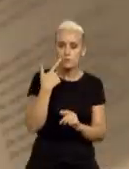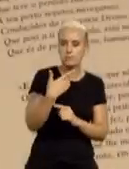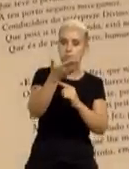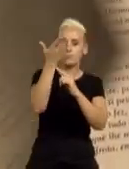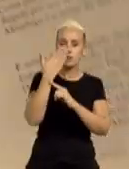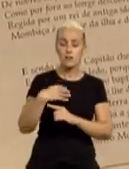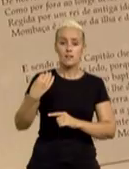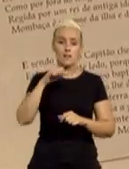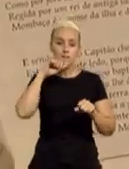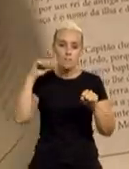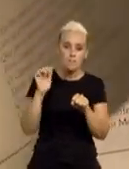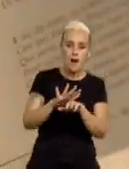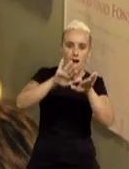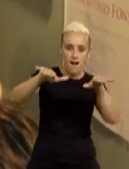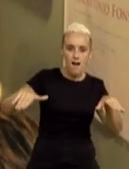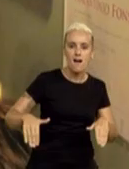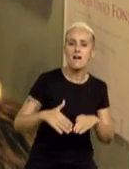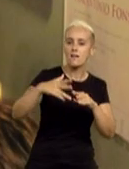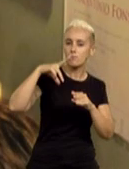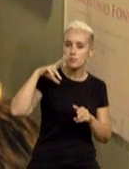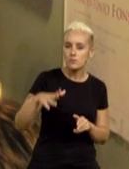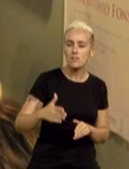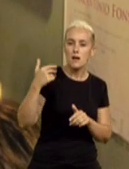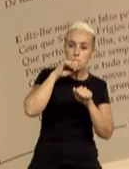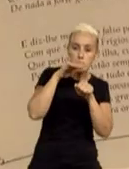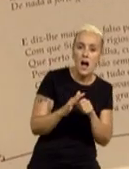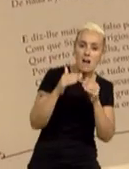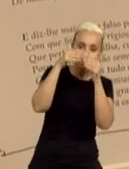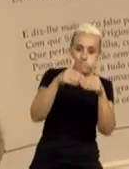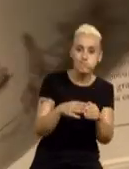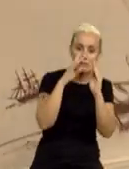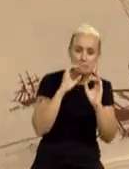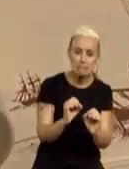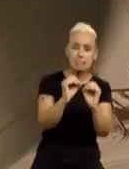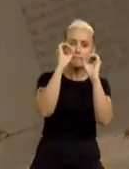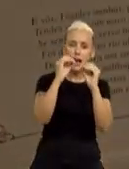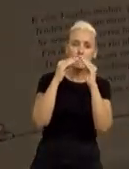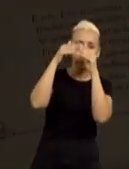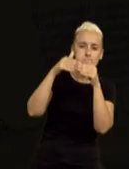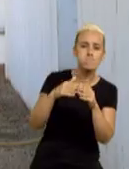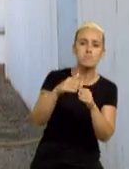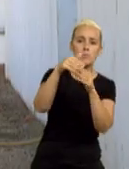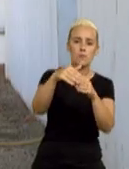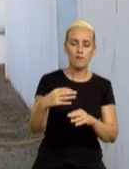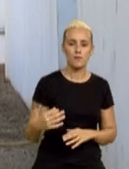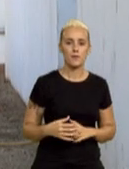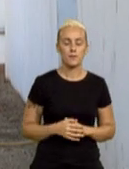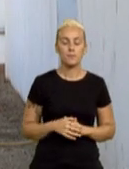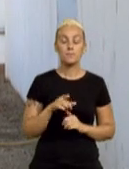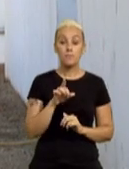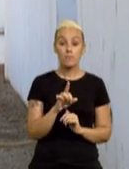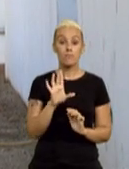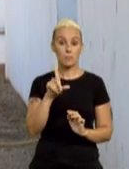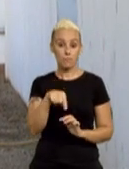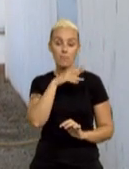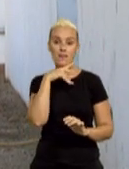da ocidental praia lusitana, por mares nunca antes navegados, passaram ainda além da Taprobana. E mais engraçado ainda, tem